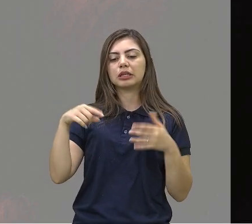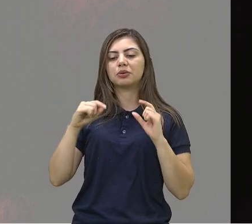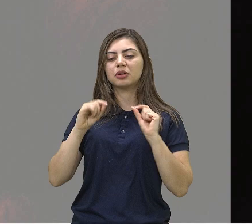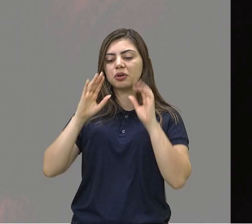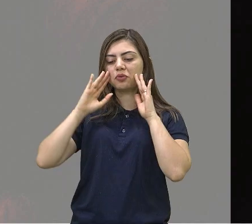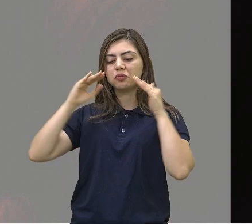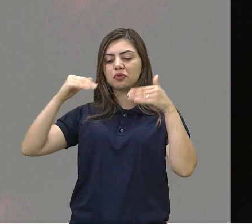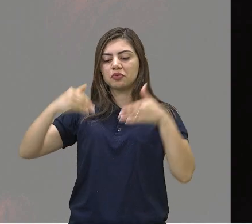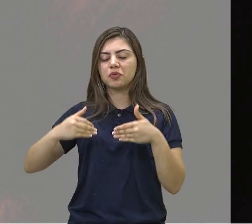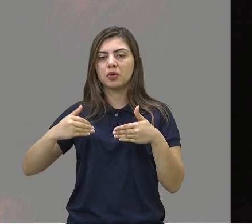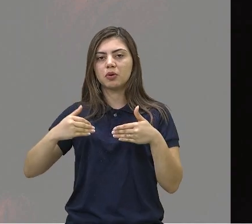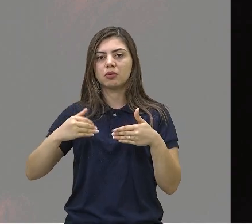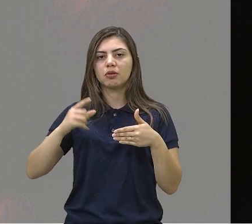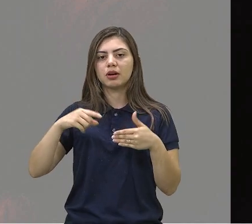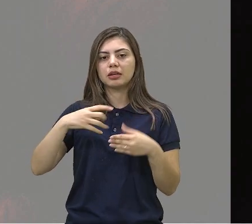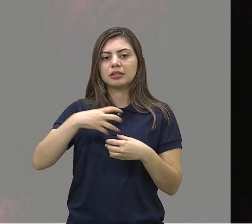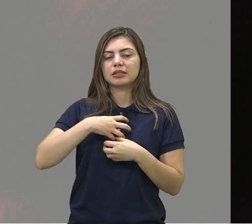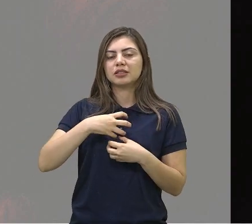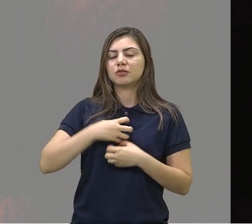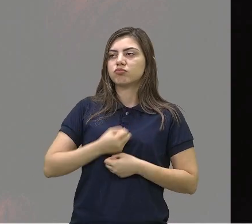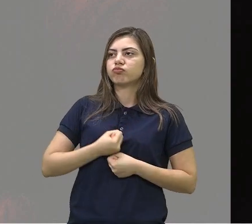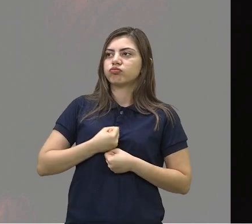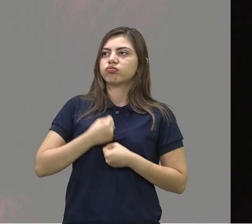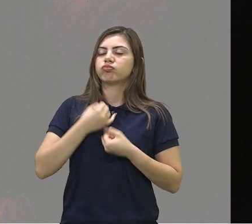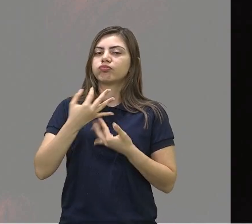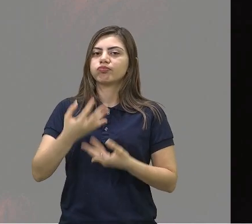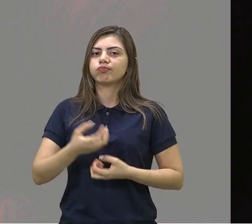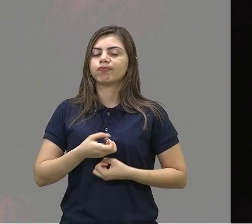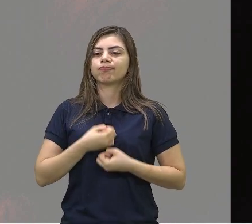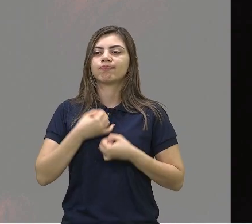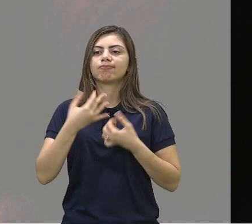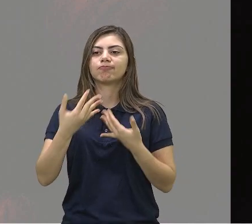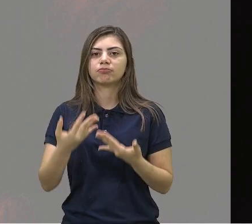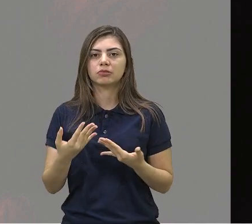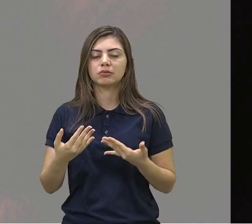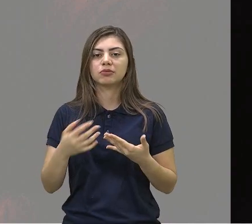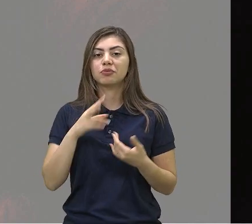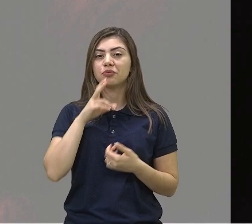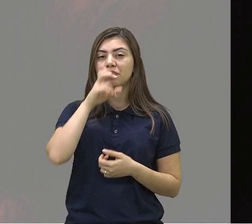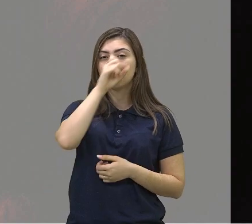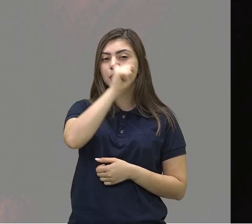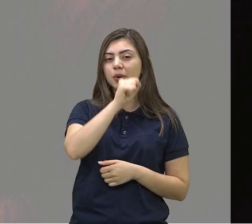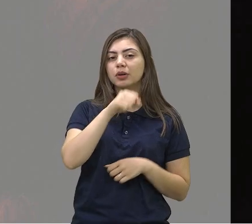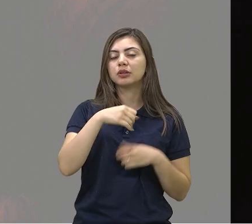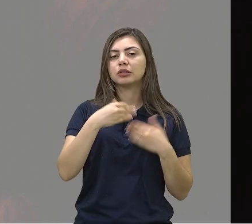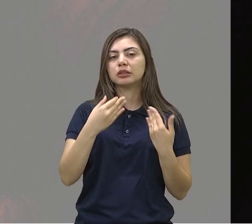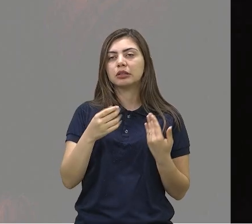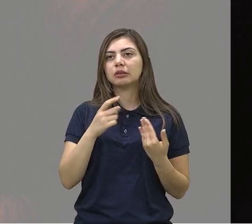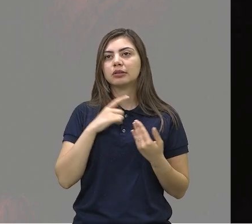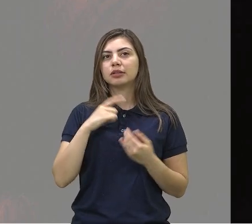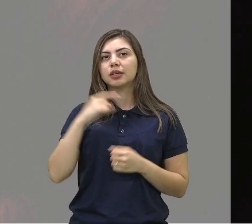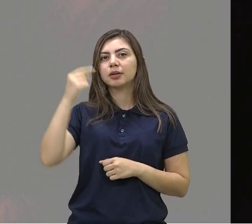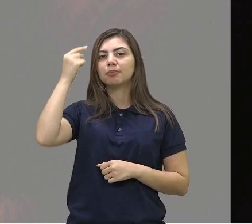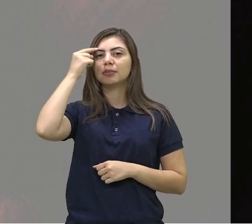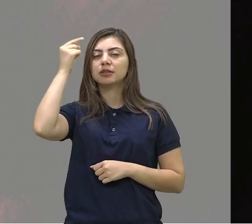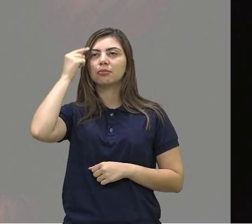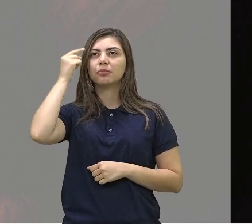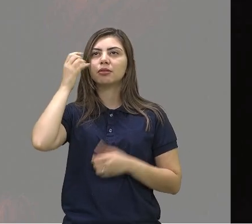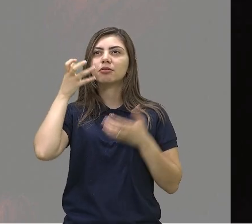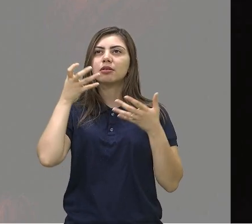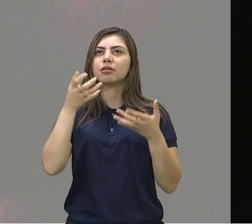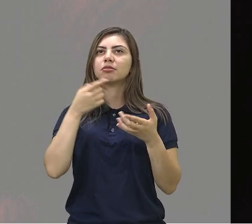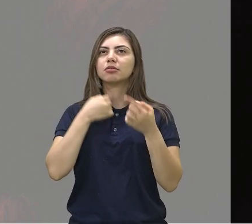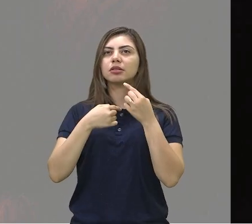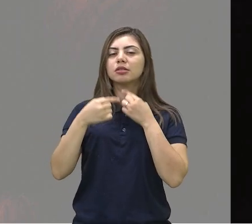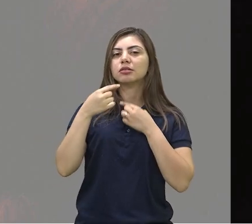tanto sentimento, é exagerado, que aí tem a questão da idealização, né? Tem a